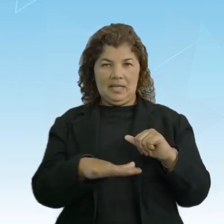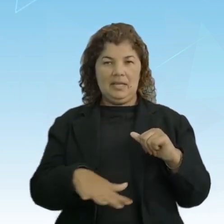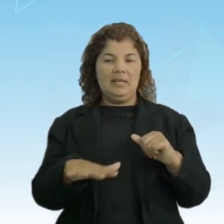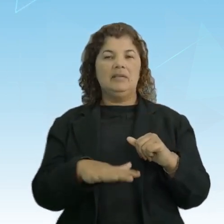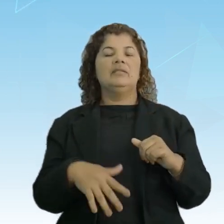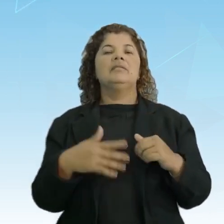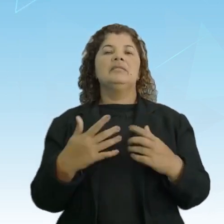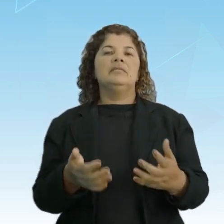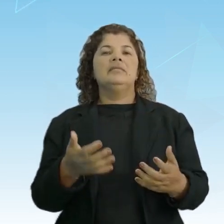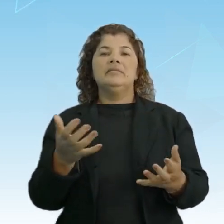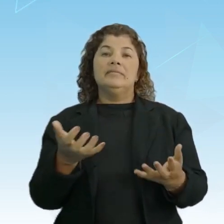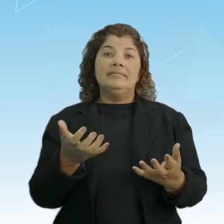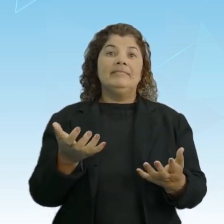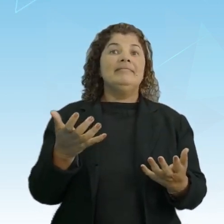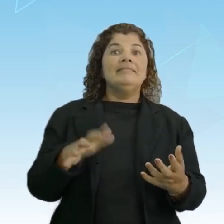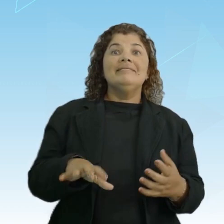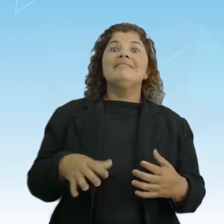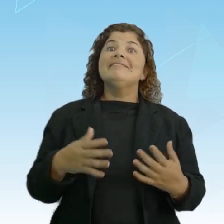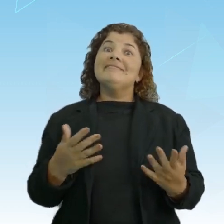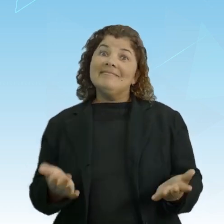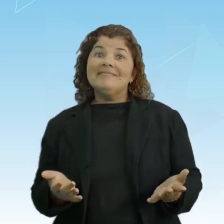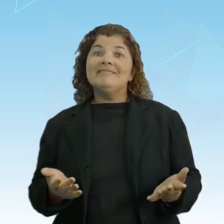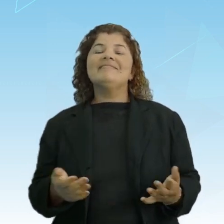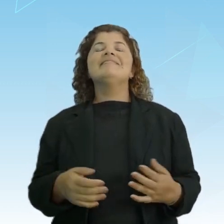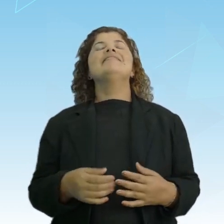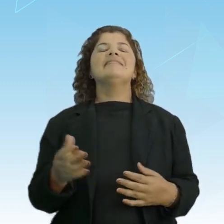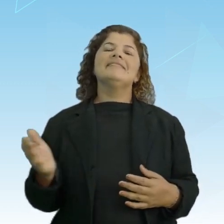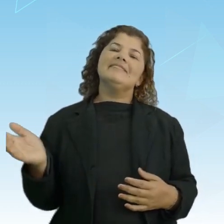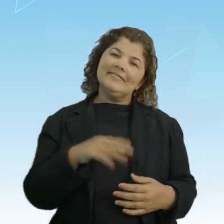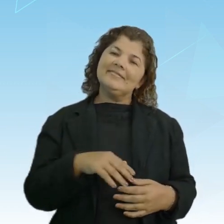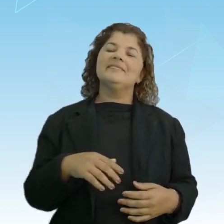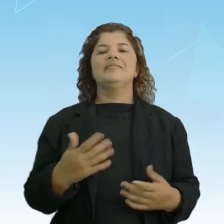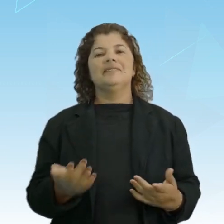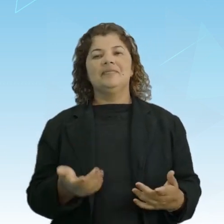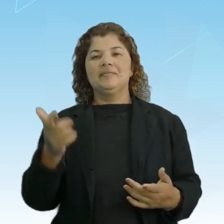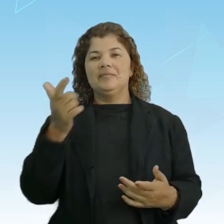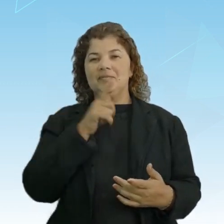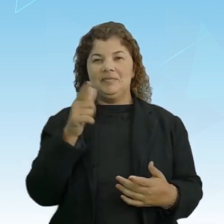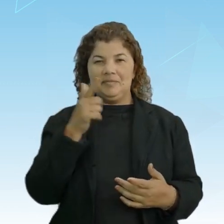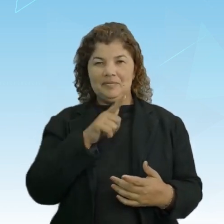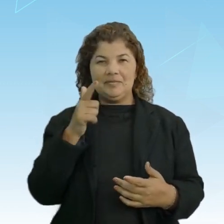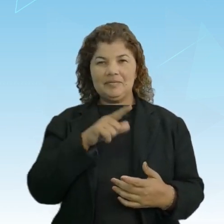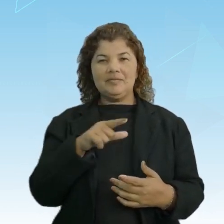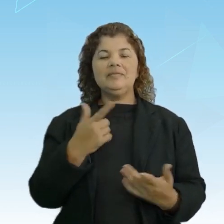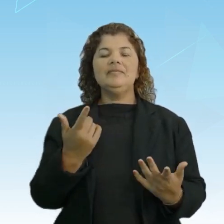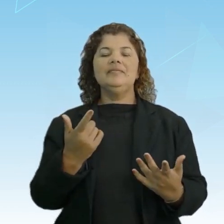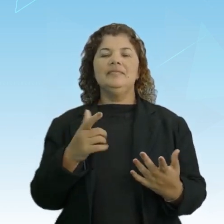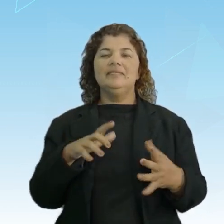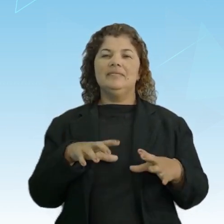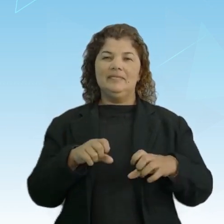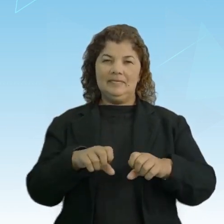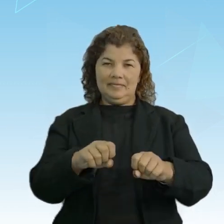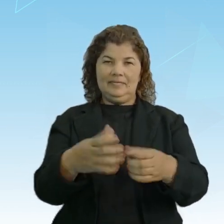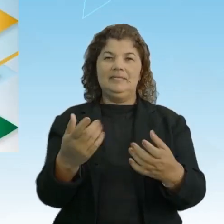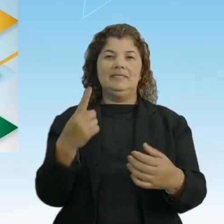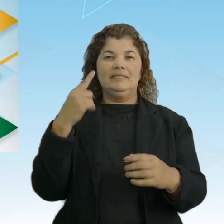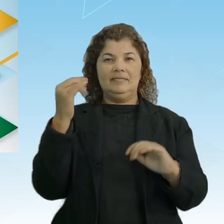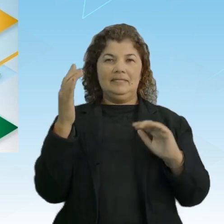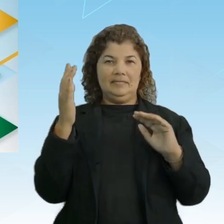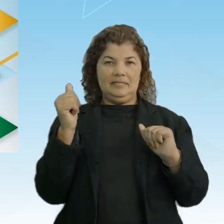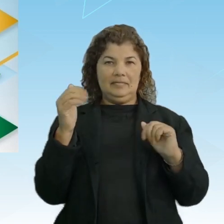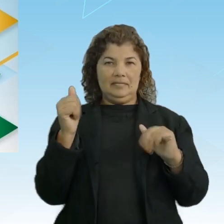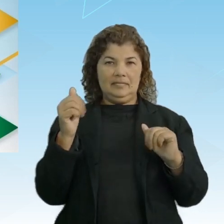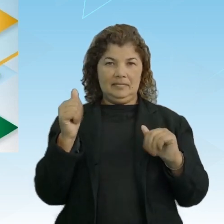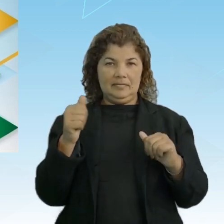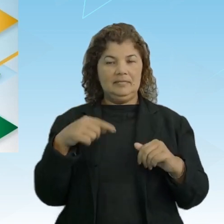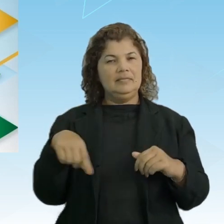ou não queres? Quero. Então vamos lá. Então, pessoal, conquista e colonização espanhola da América. Pessoal do 7º ano que já estão